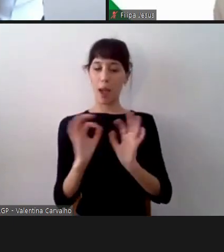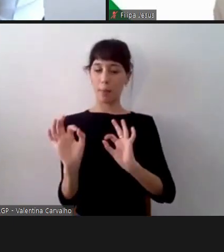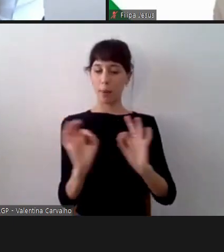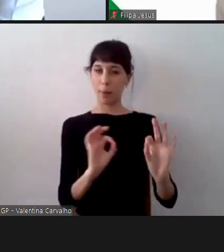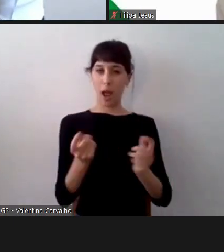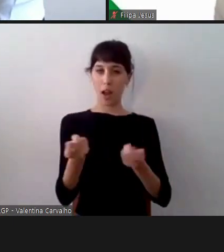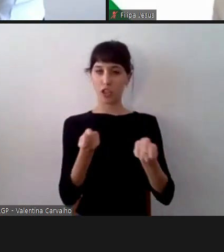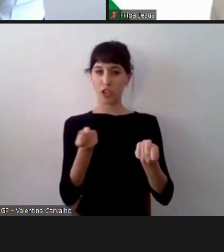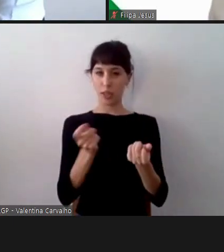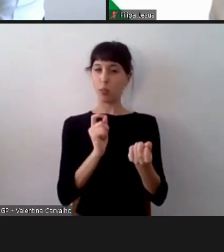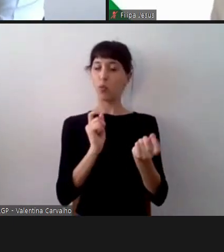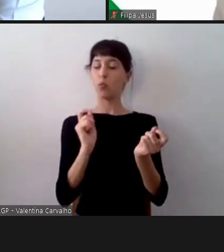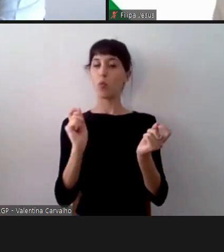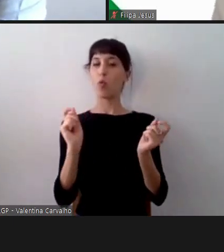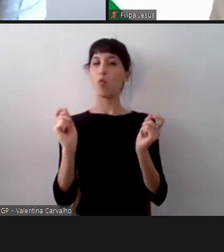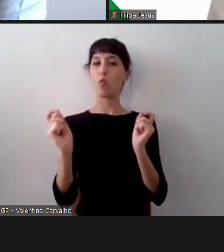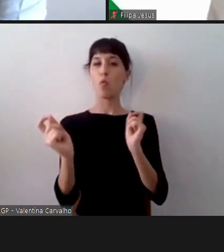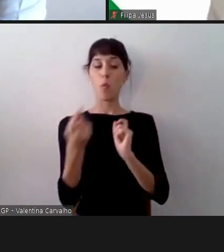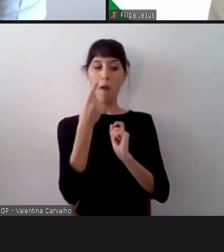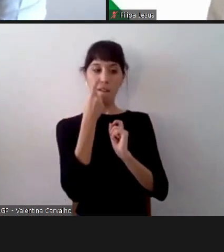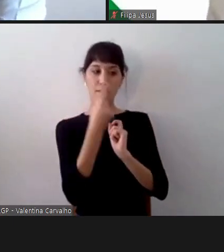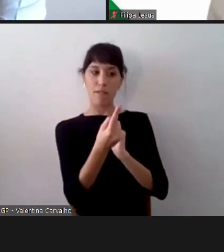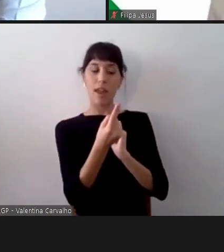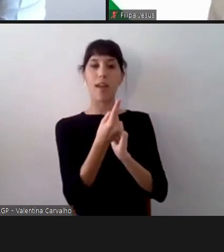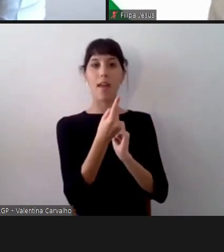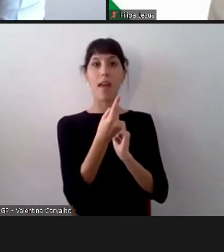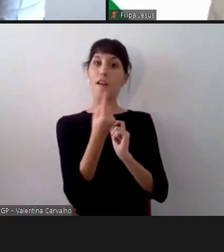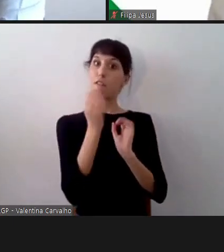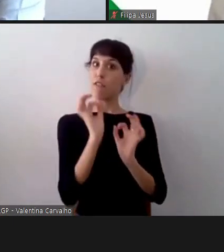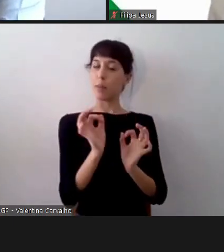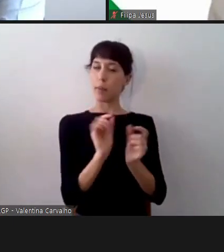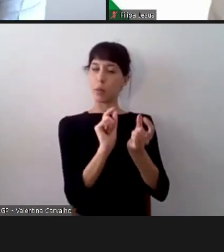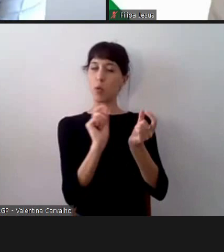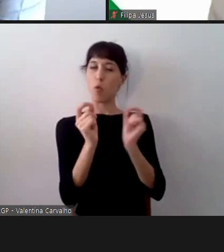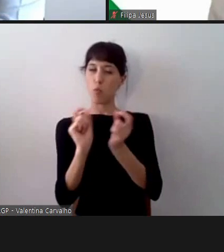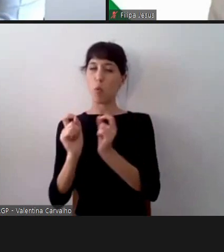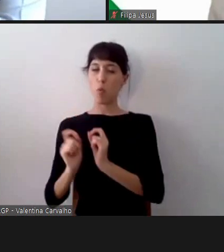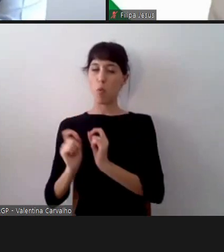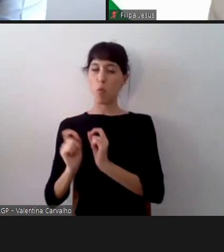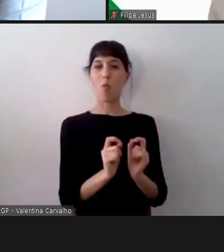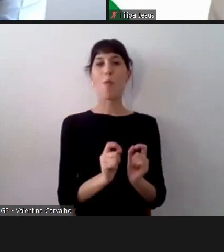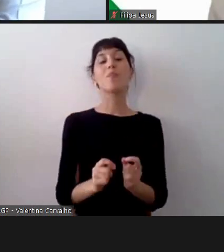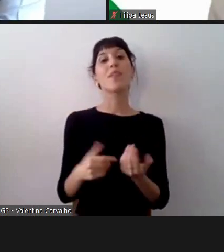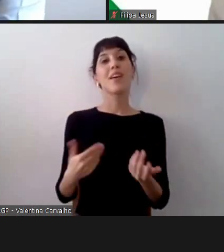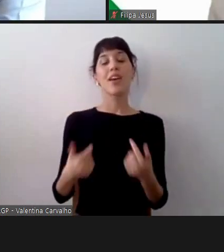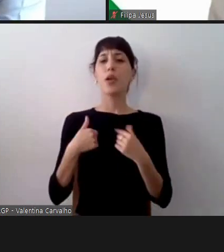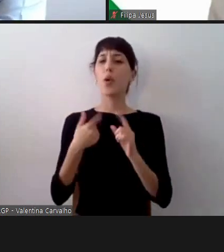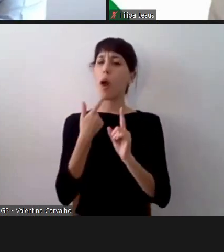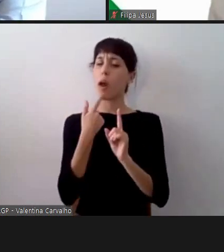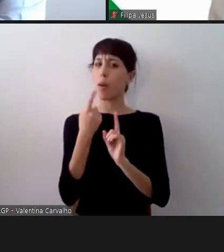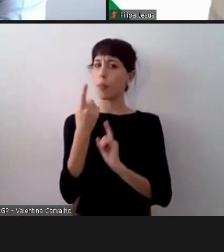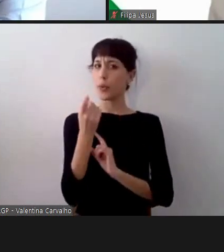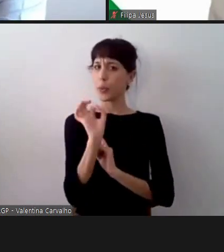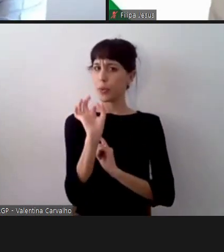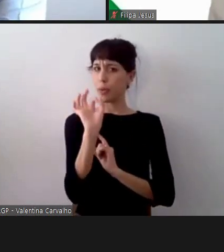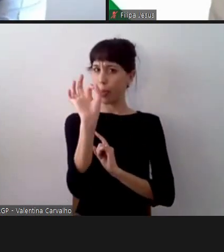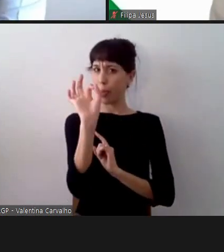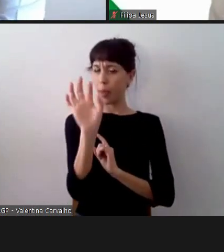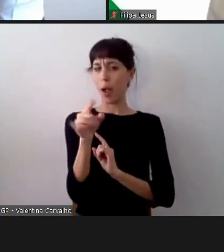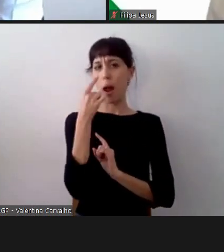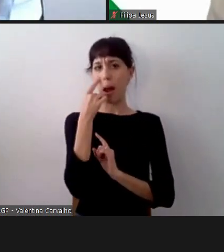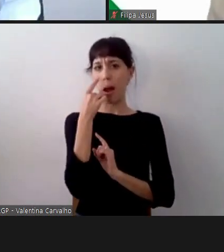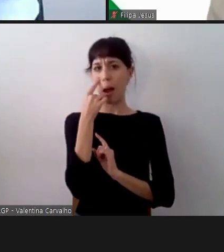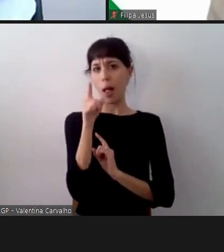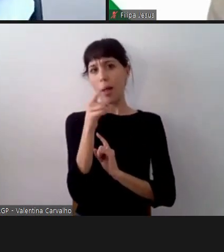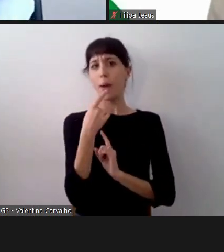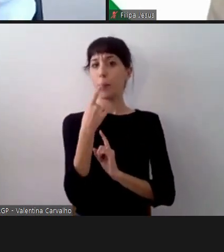que identificam como conveniente. E ao José eu também lhe colocaria as